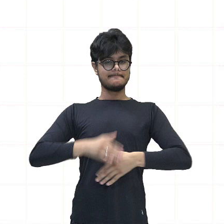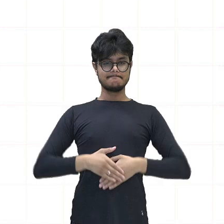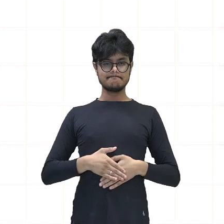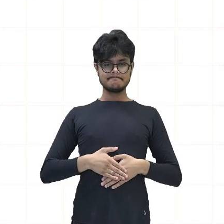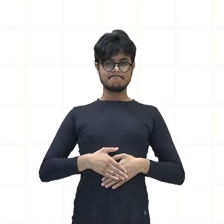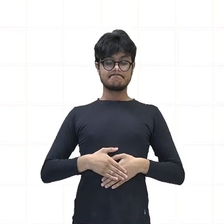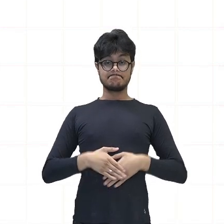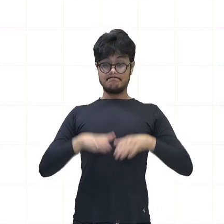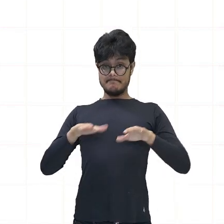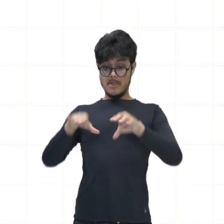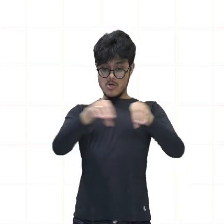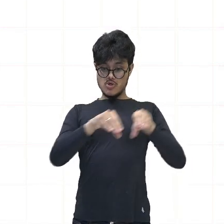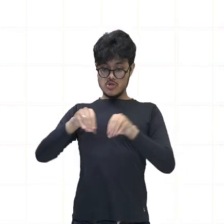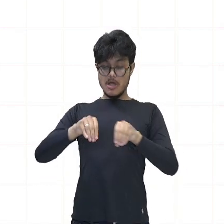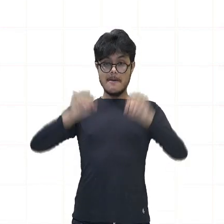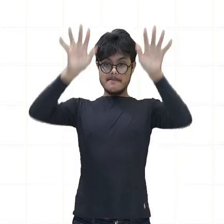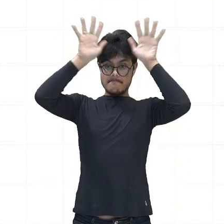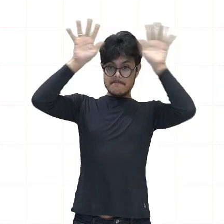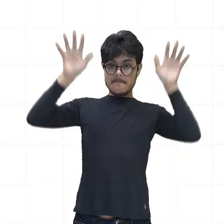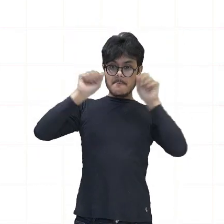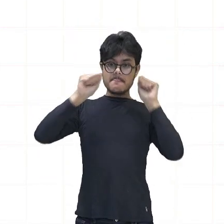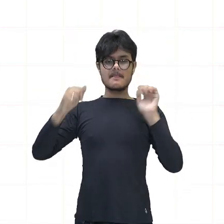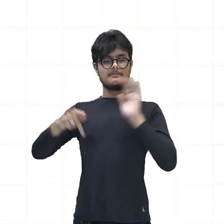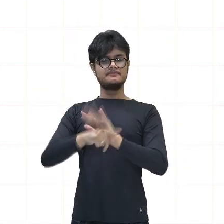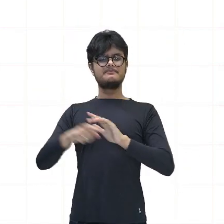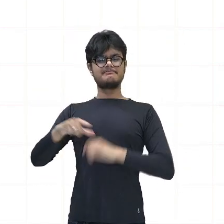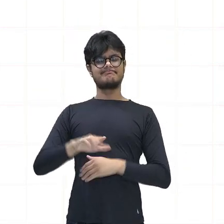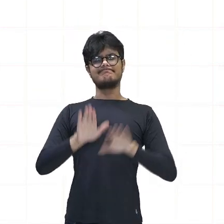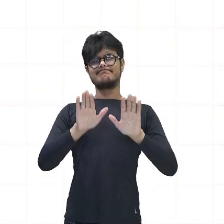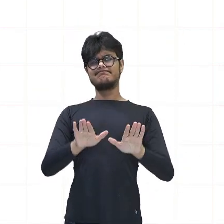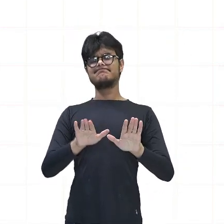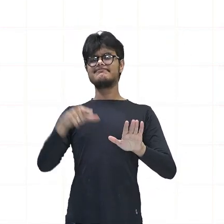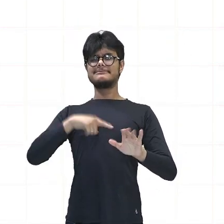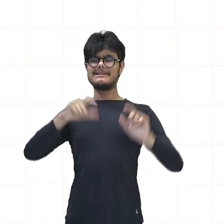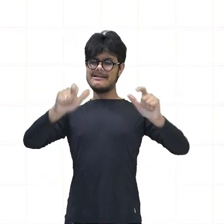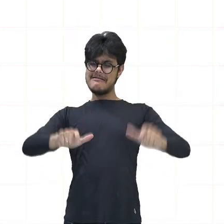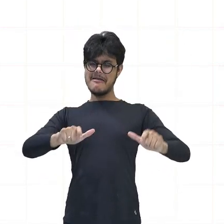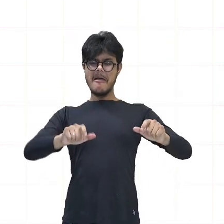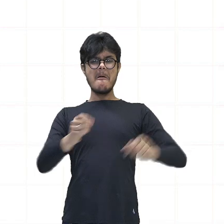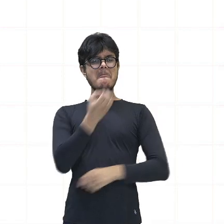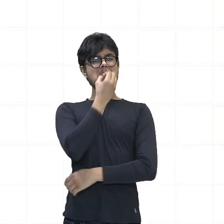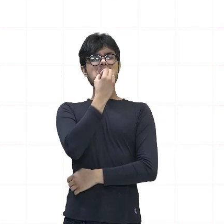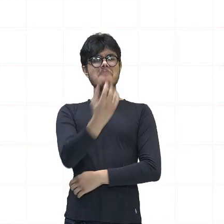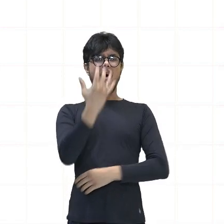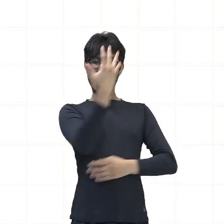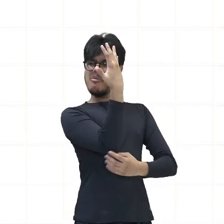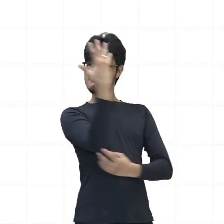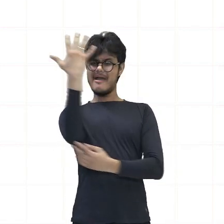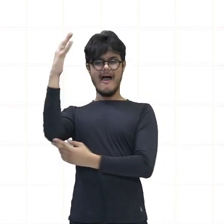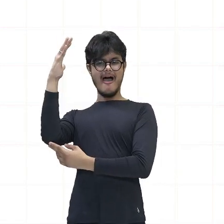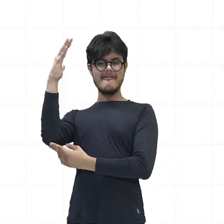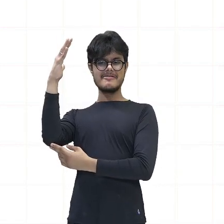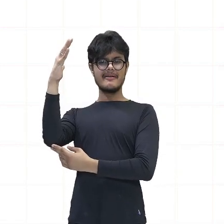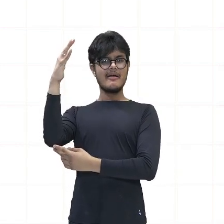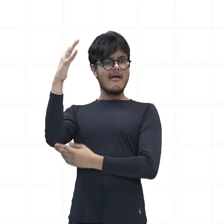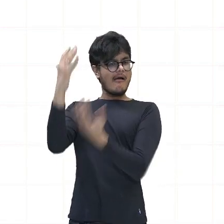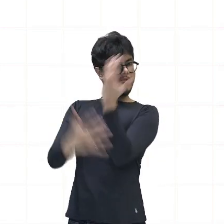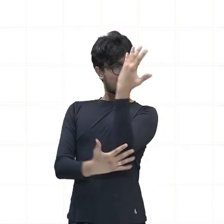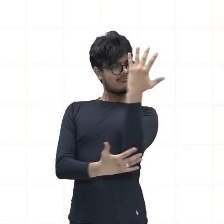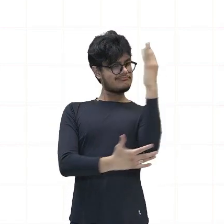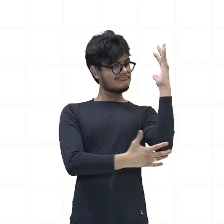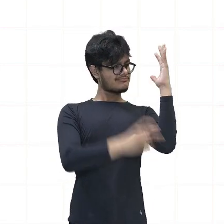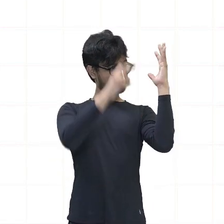que hoje é o atual estado do Acre, nós tínhamos uma riqueza muito grande de seringueiras lá. Então, o